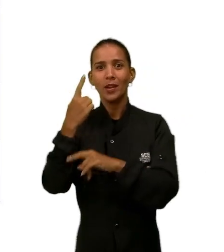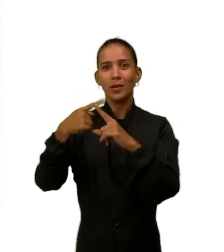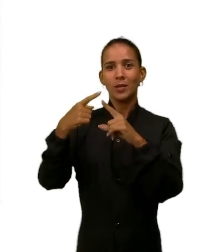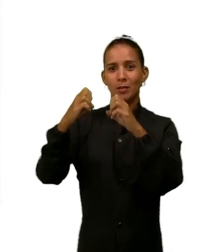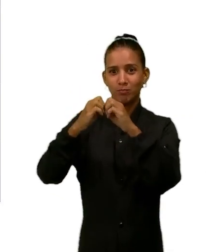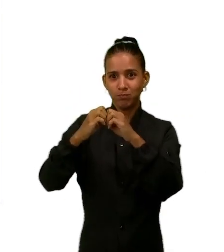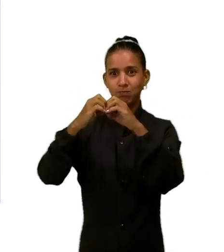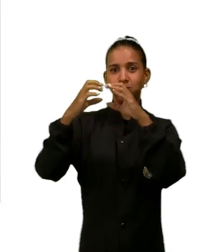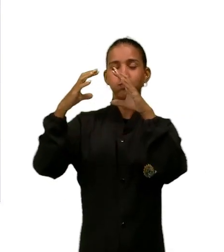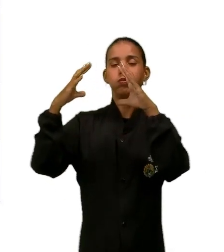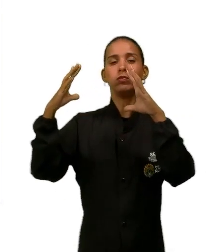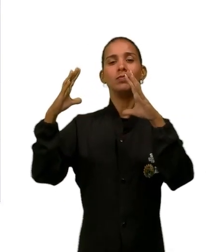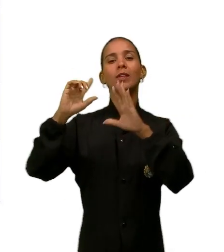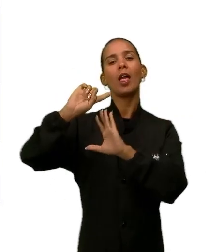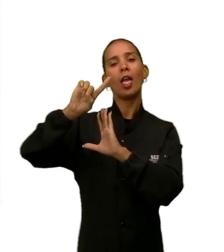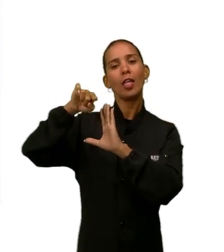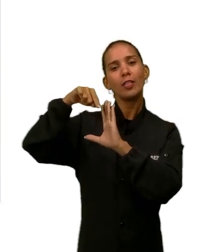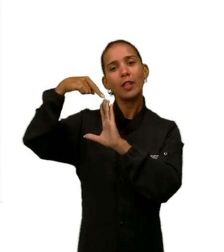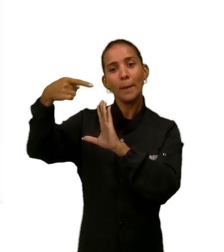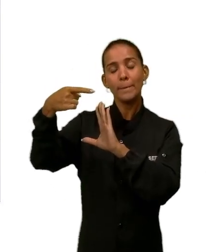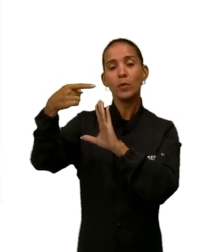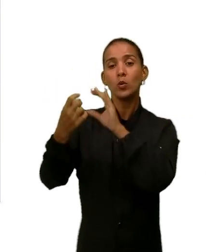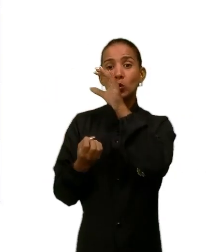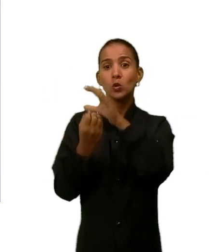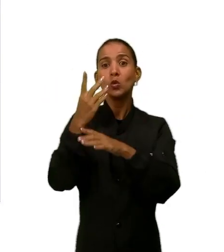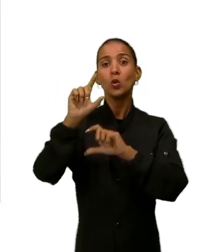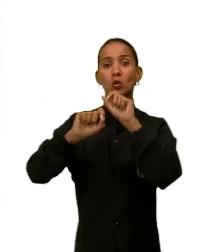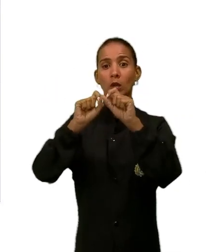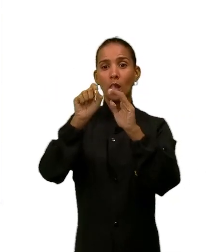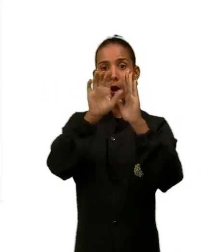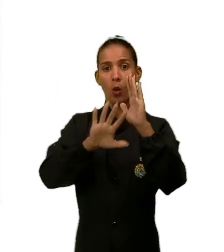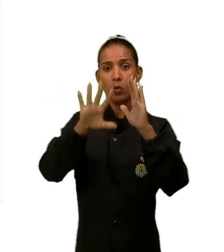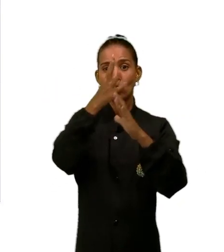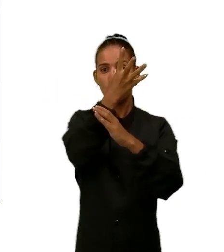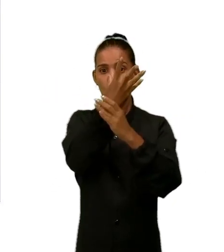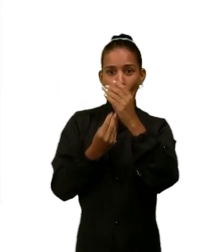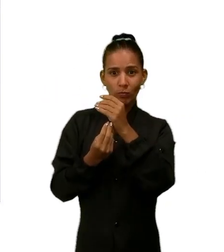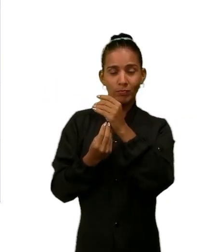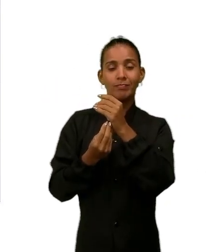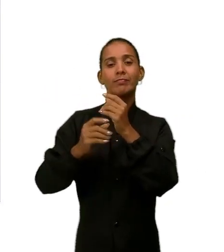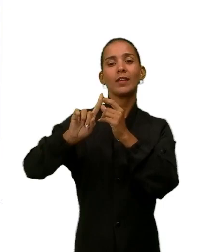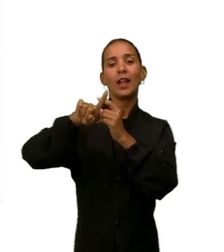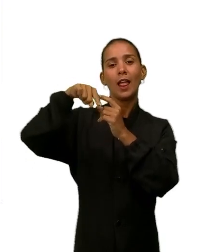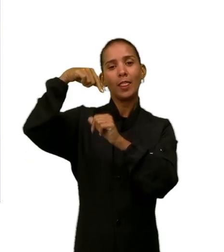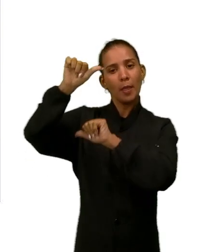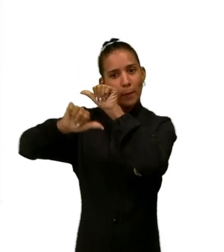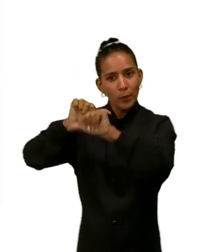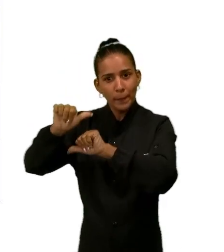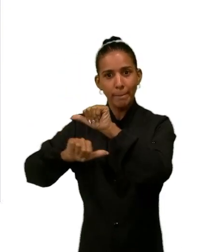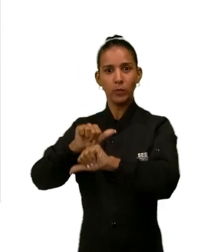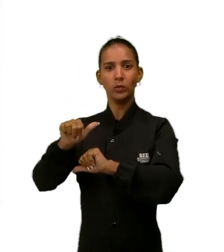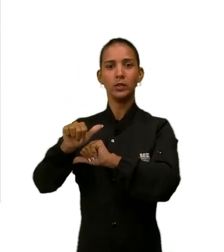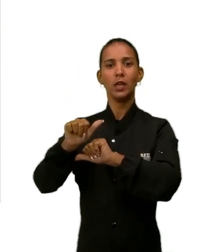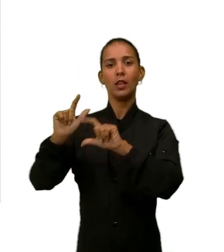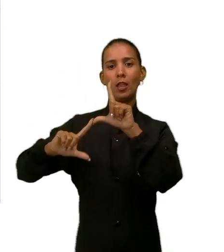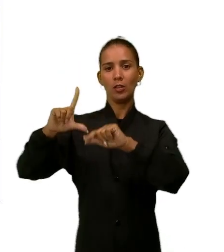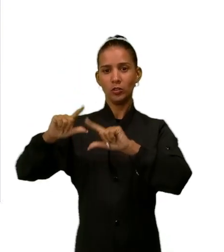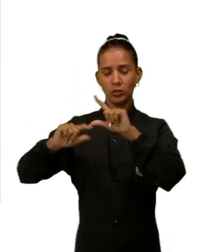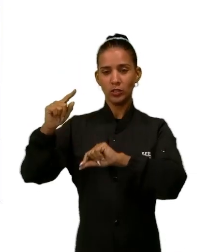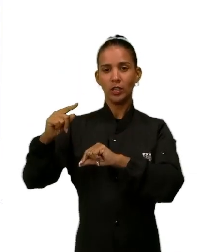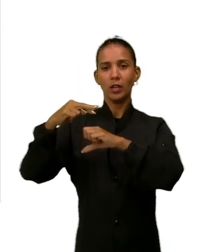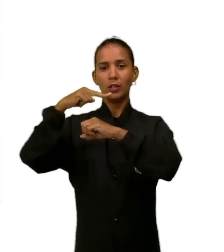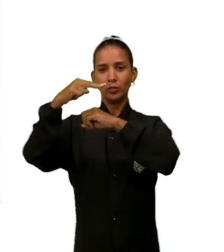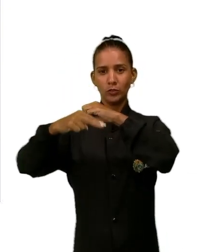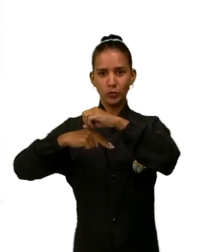da supernova, vai criar um buraco negro ou uma estrela de nêutrons e também um remanescente ali da supernova.